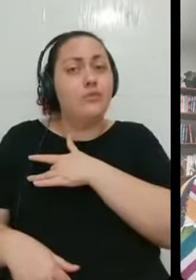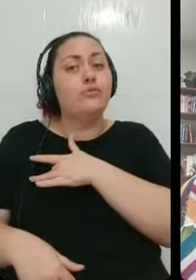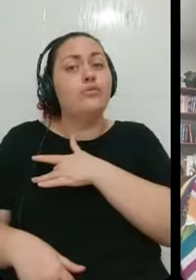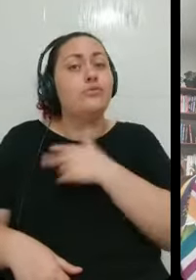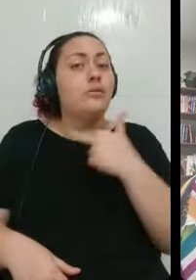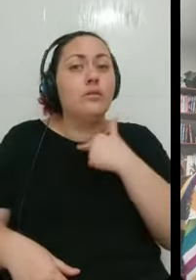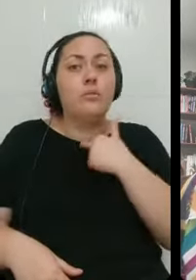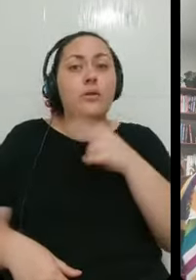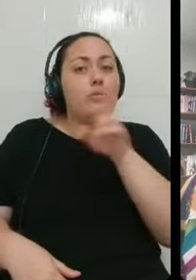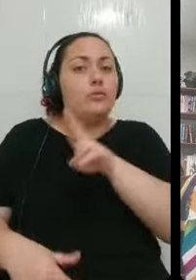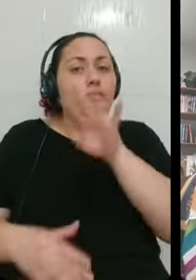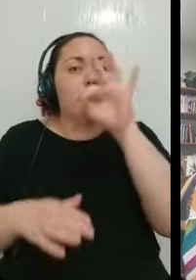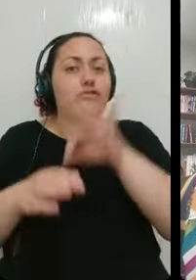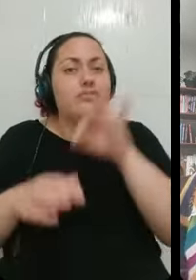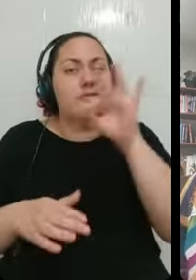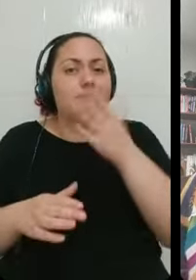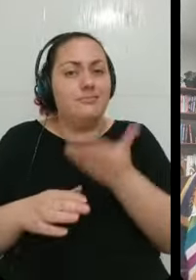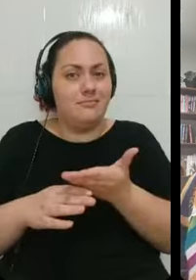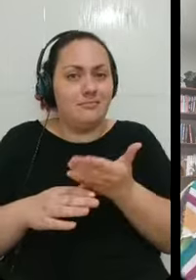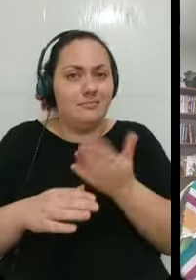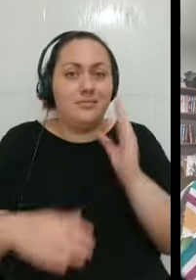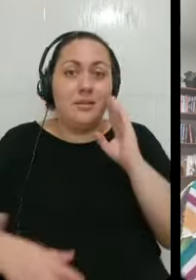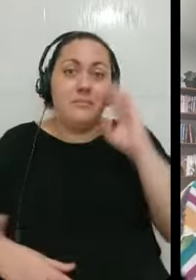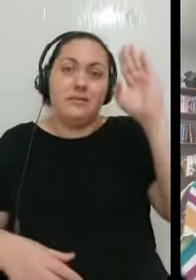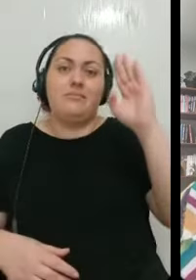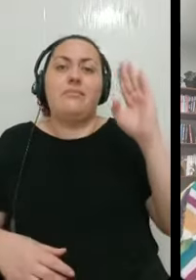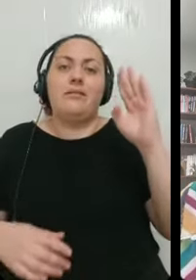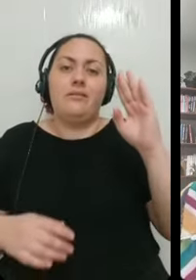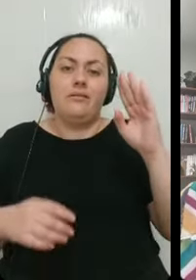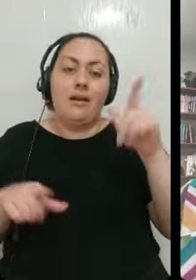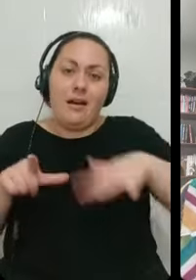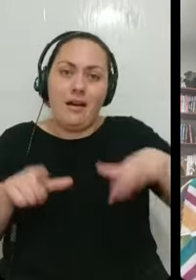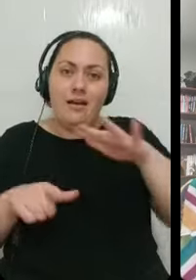né? Principalmente voltados para hepatotoxicidade, né?